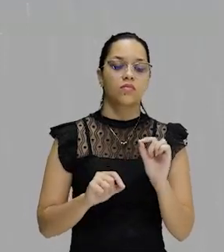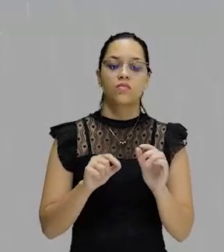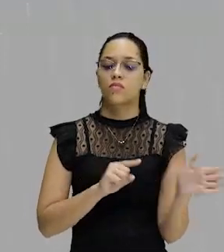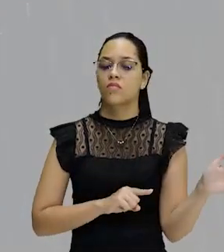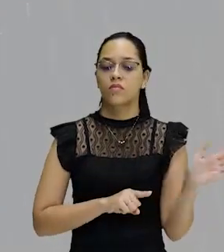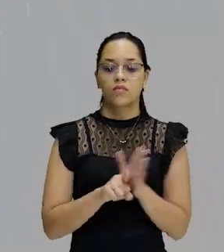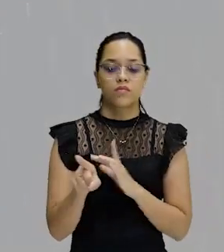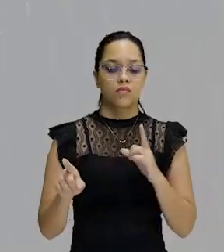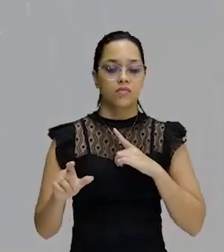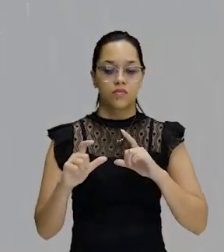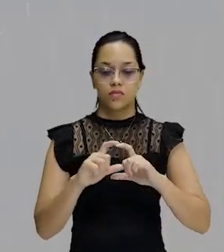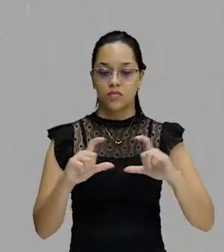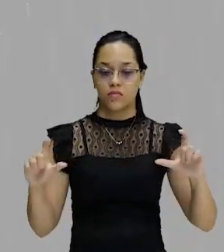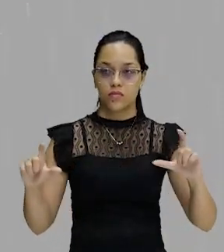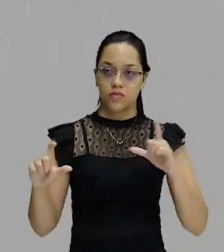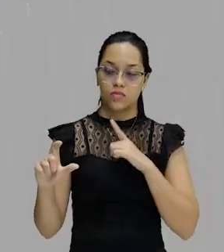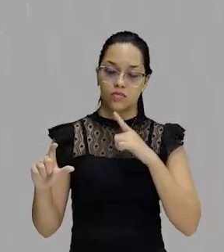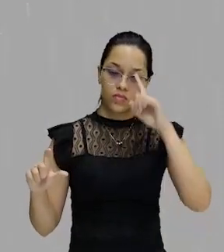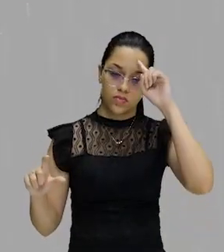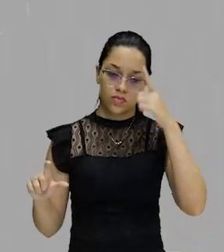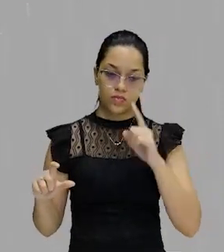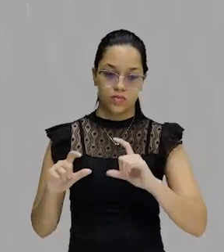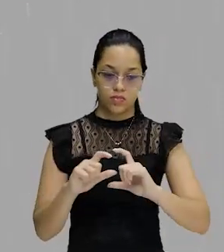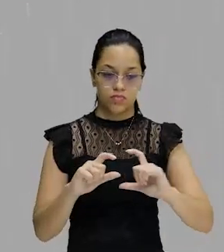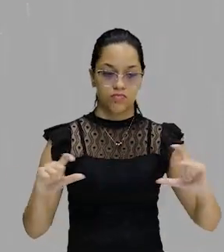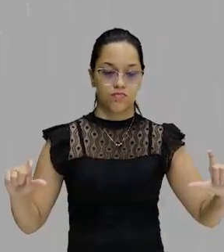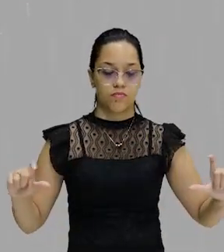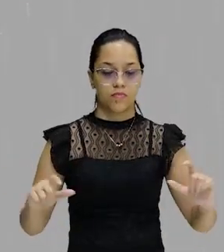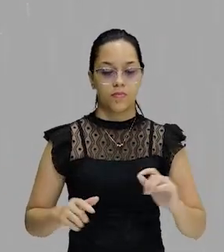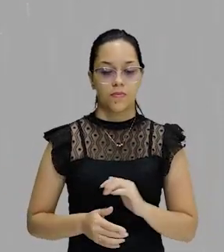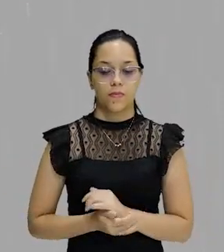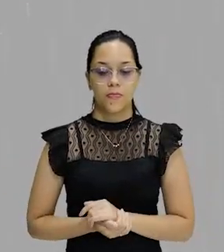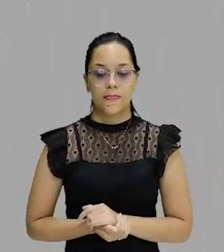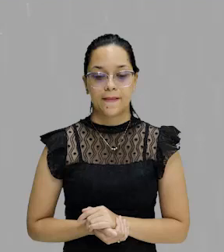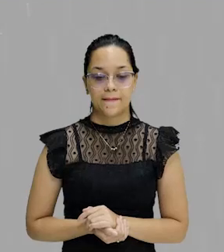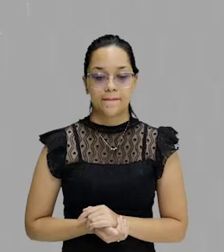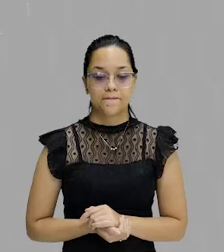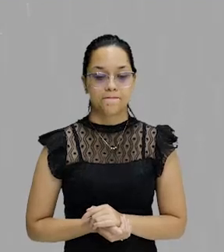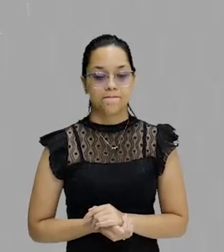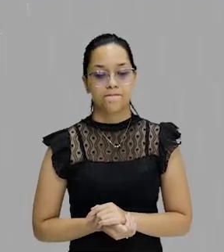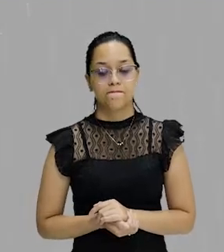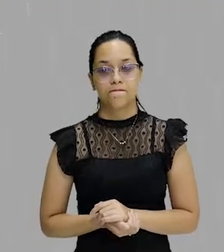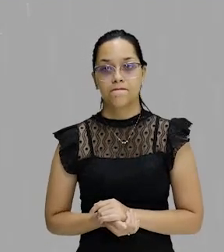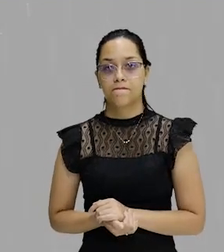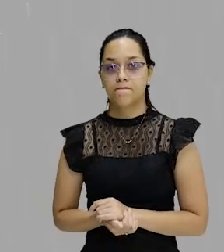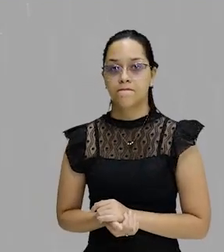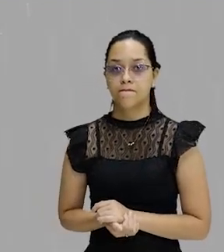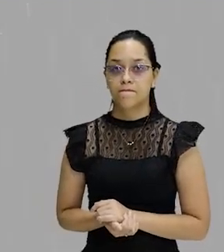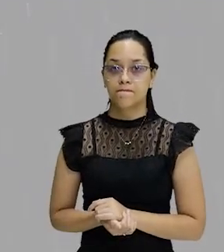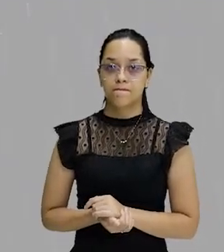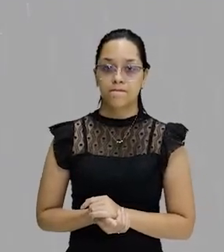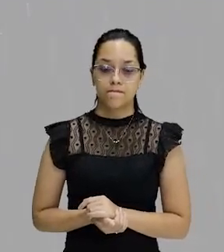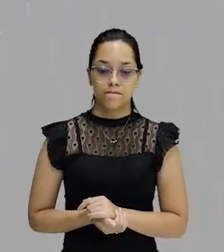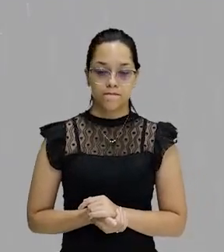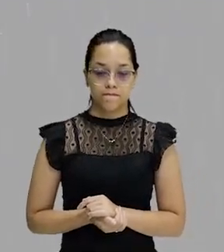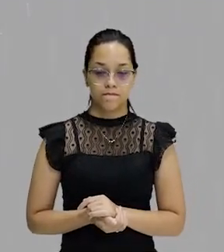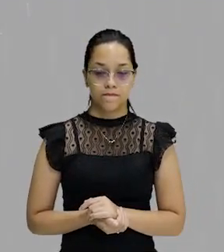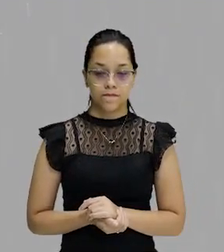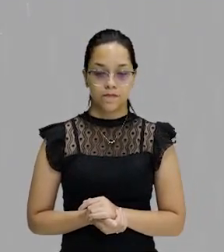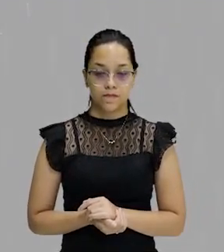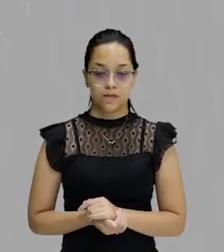perguntando aqui no enunciado, no comando da questão. O texto apresenta um espírito, olha só, da